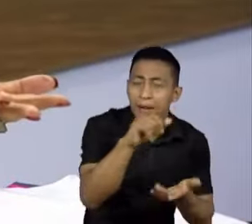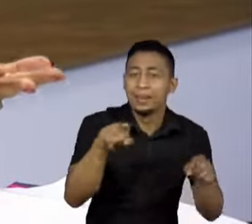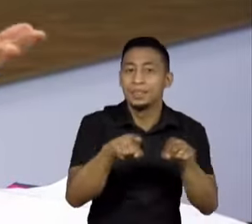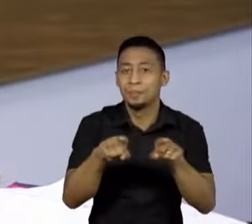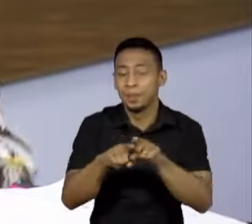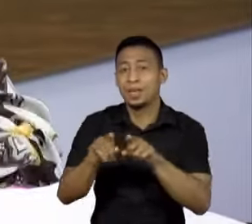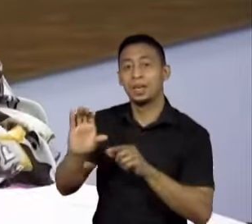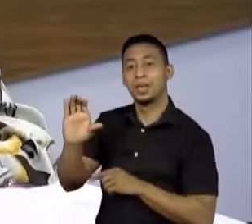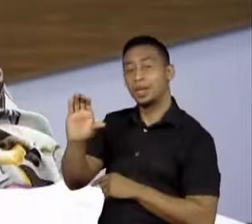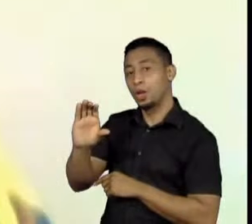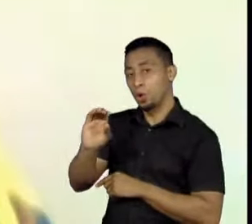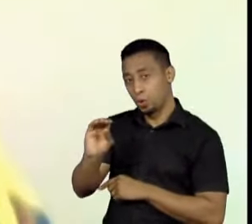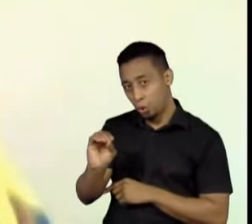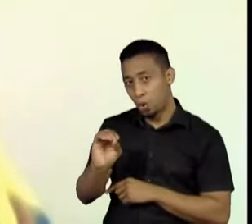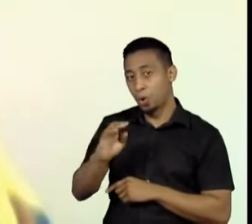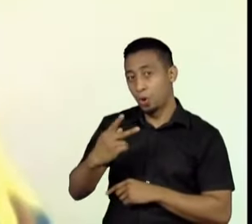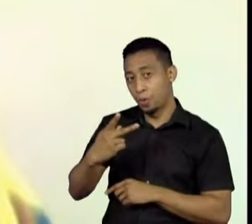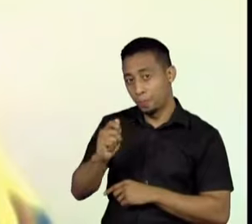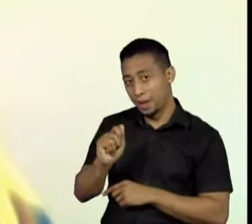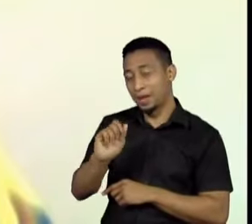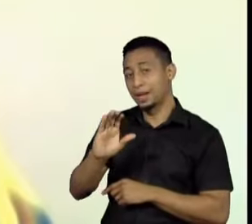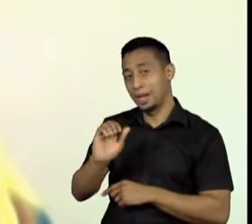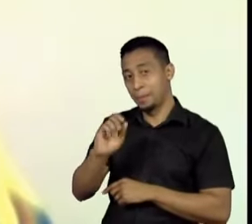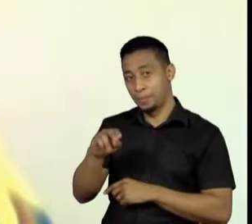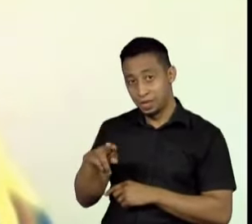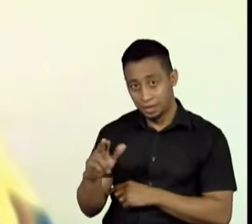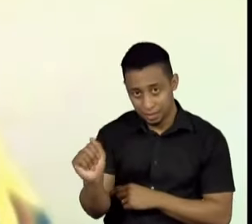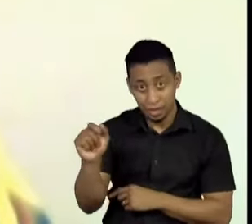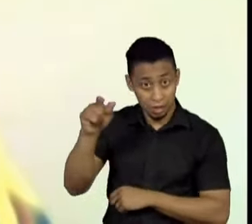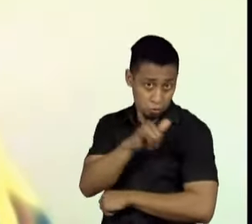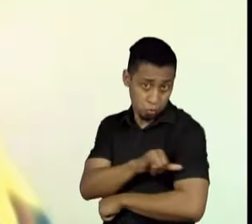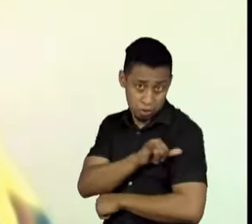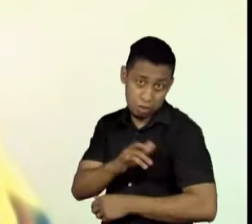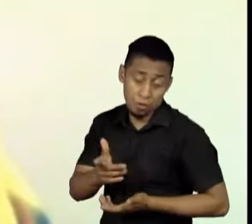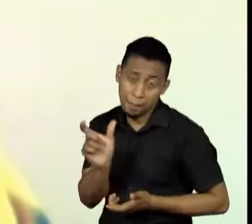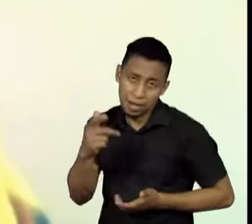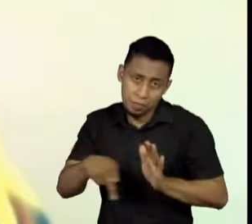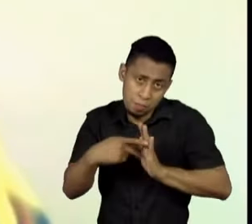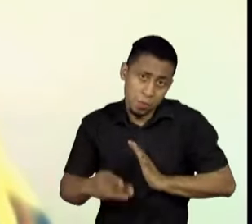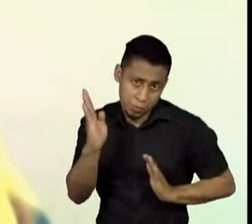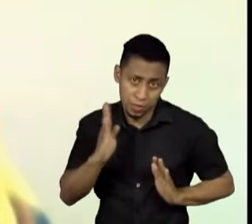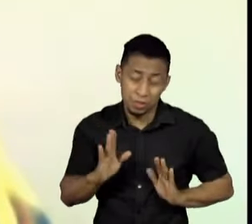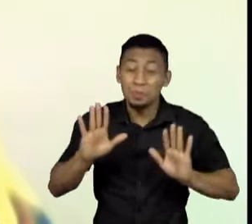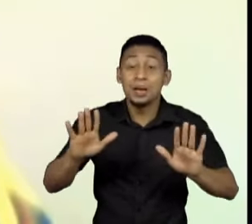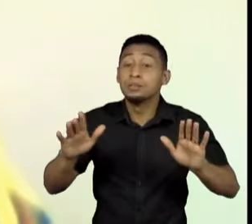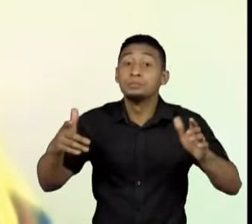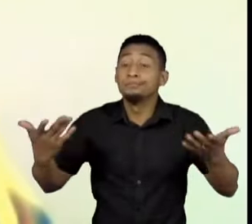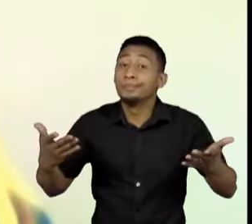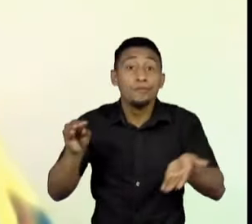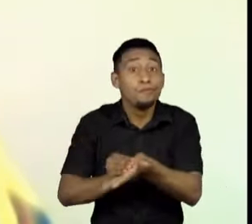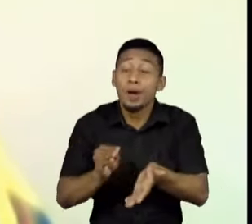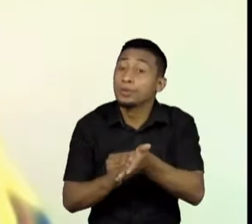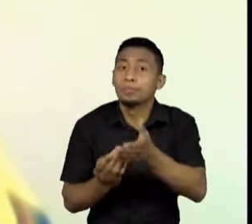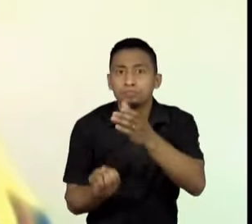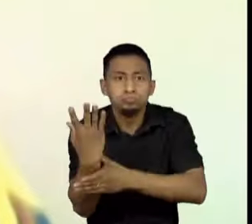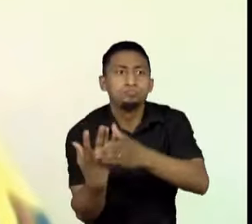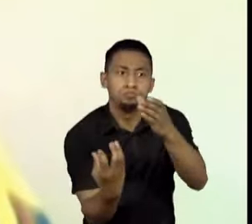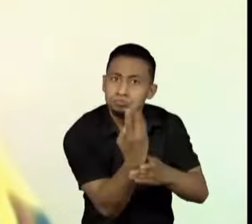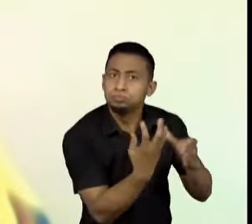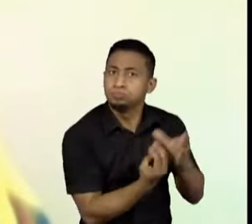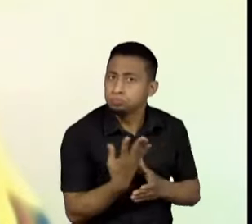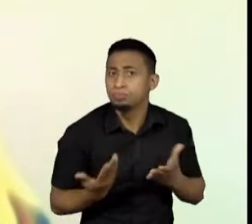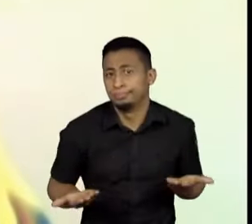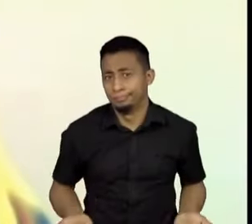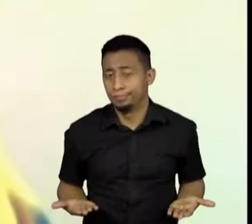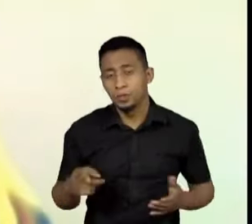mãe? Então, eu acho que você dá conta de construir com a sua escrita, essa que você chama de